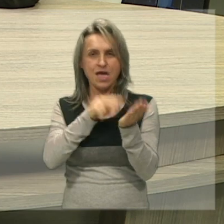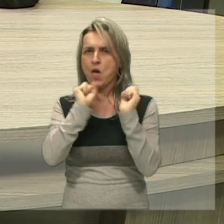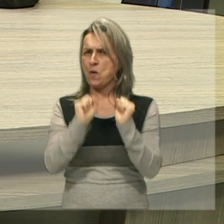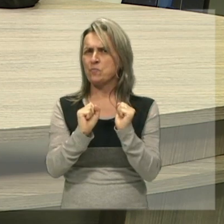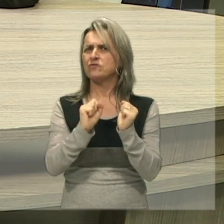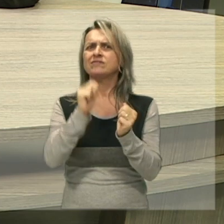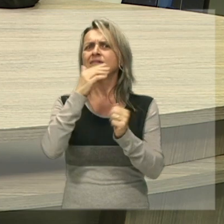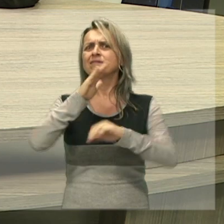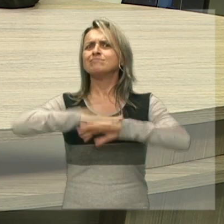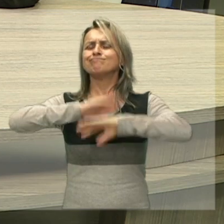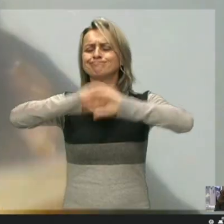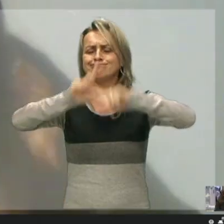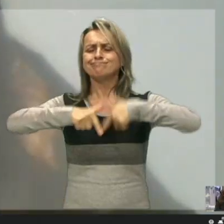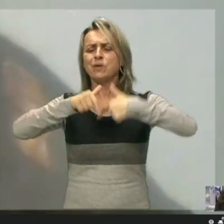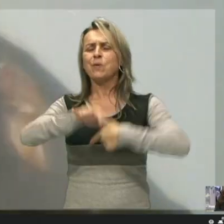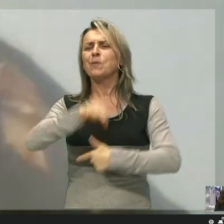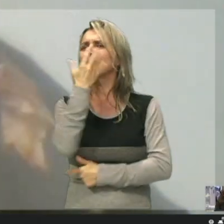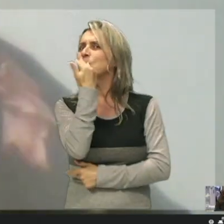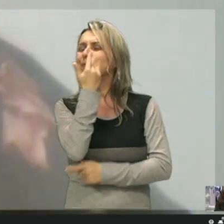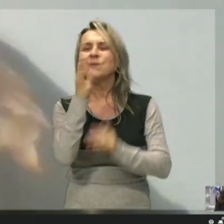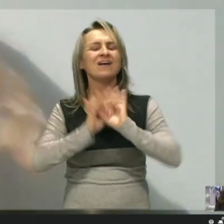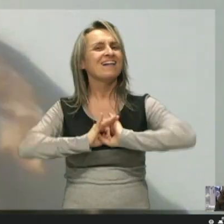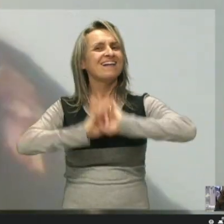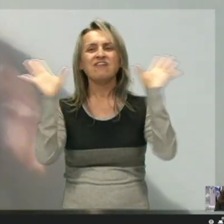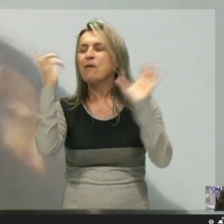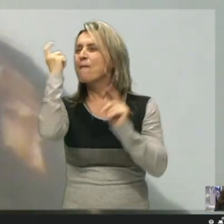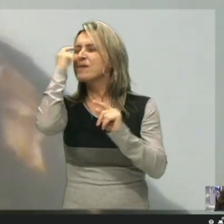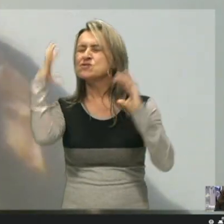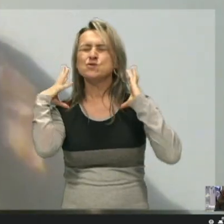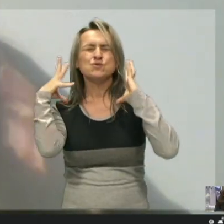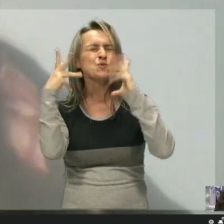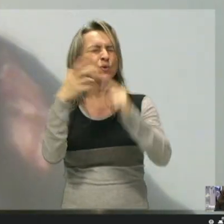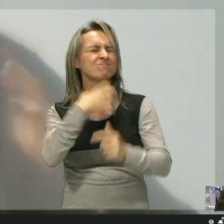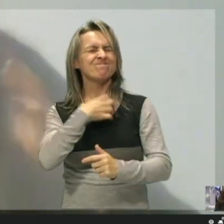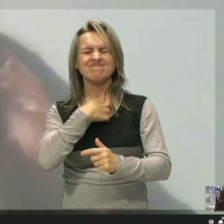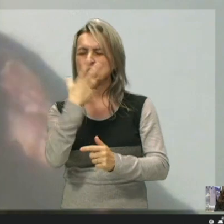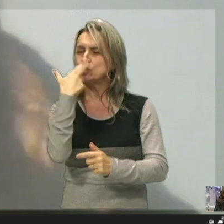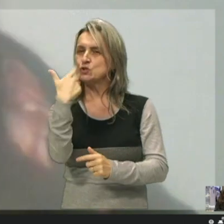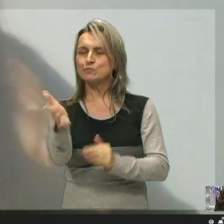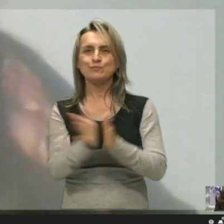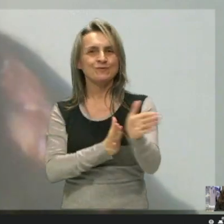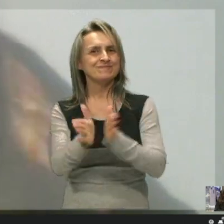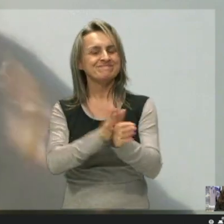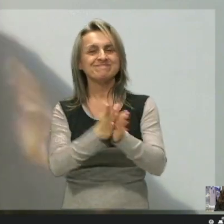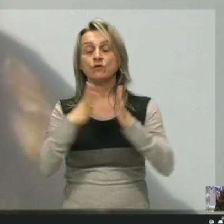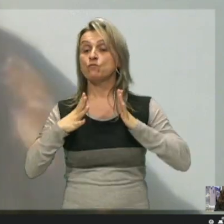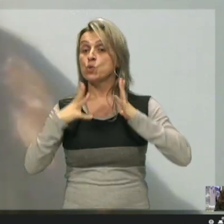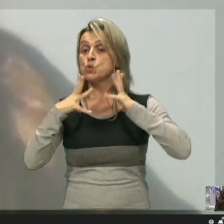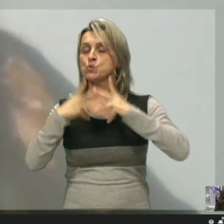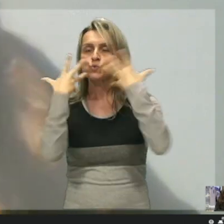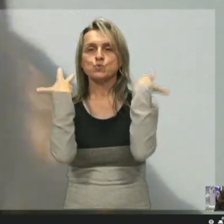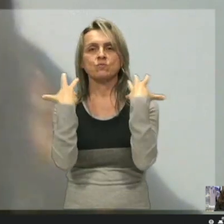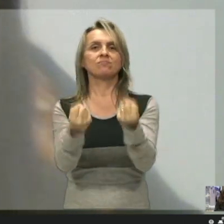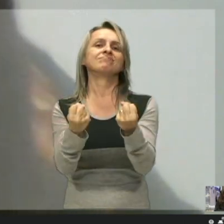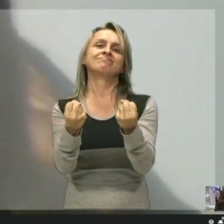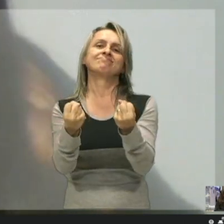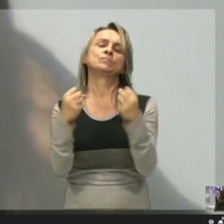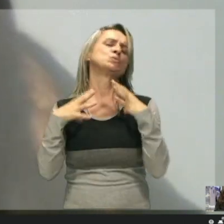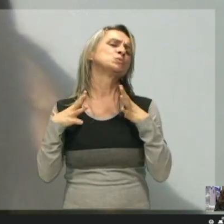escolher a sua comida, enfim, a gente fez com que eles pensassem todas as formas de acessibilidade. E foi tudo aceito. Todos